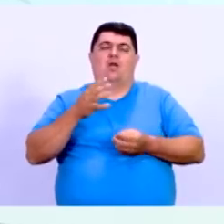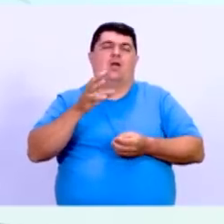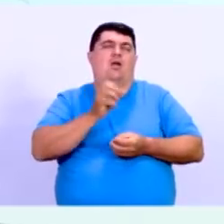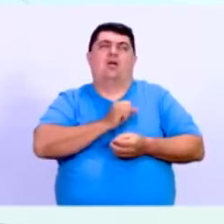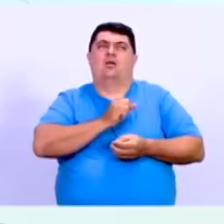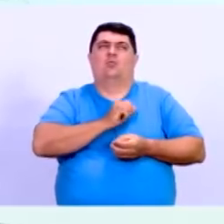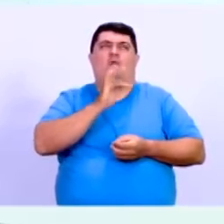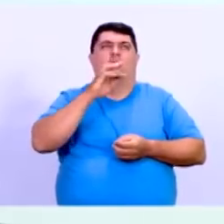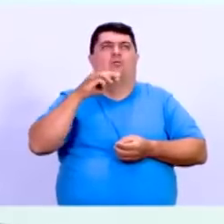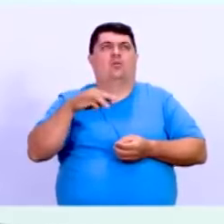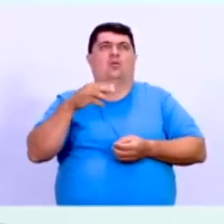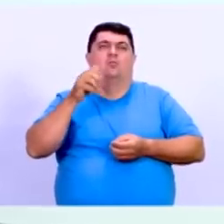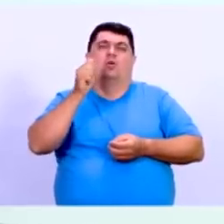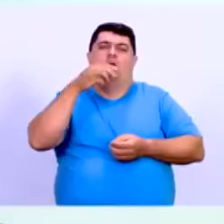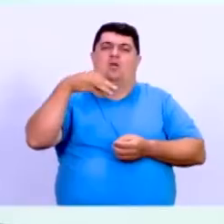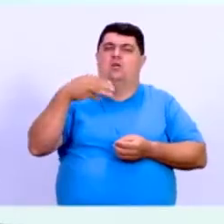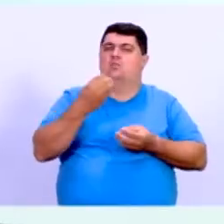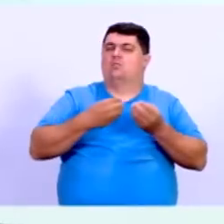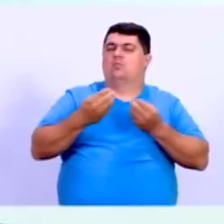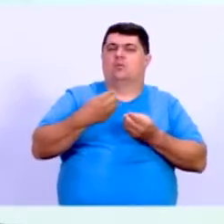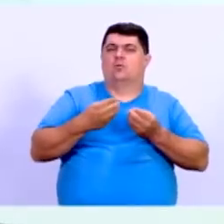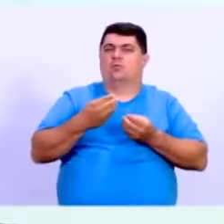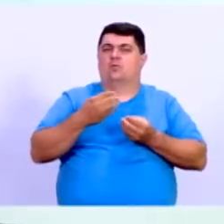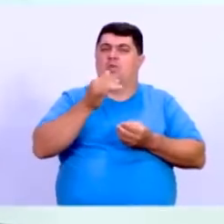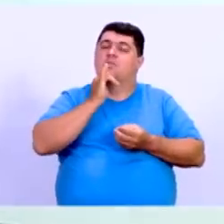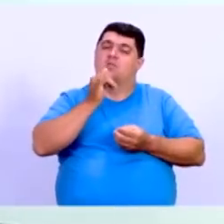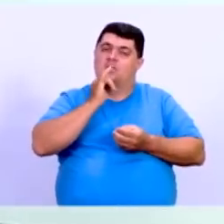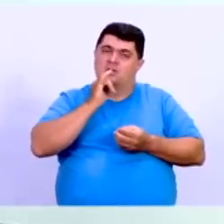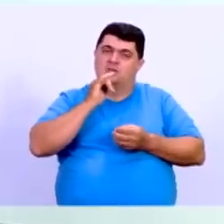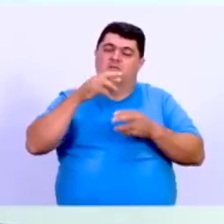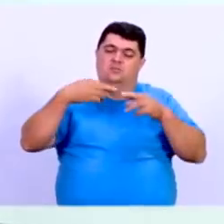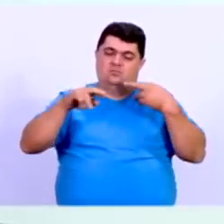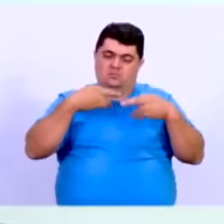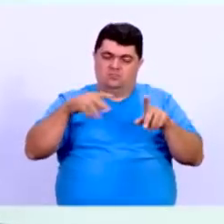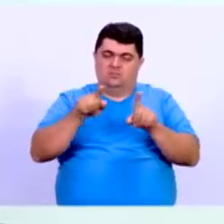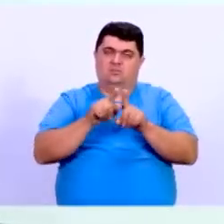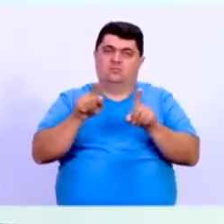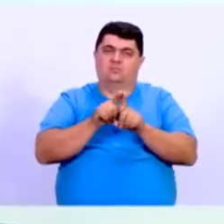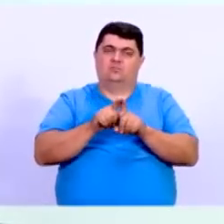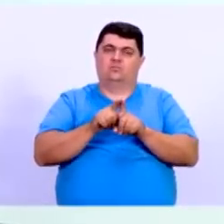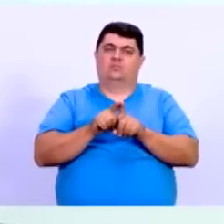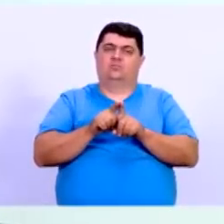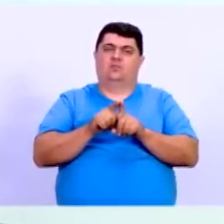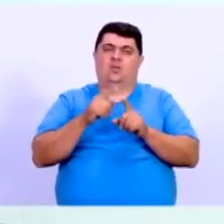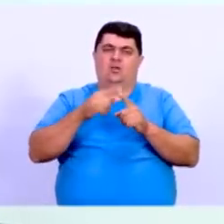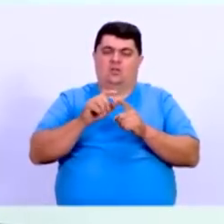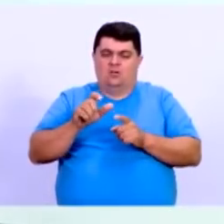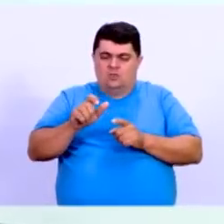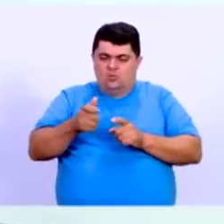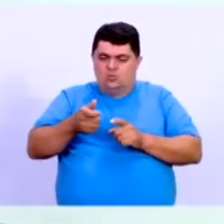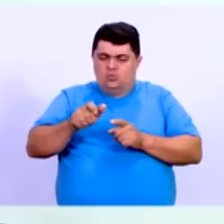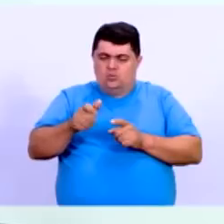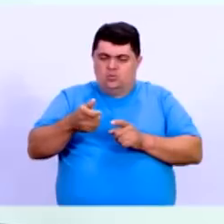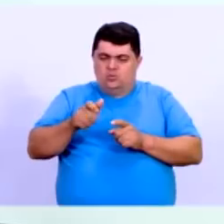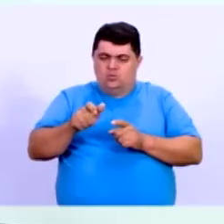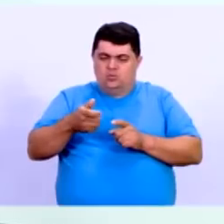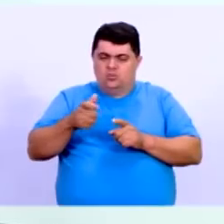a FM, a AM e tal. Pois é um exemplo também de rede de computador. Na hora que você sincroniza, liga o teu rádio, ele